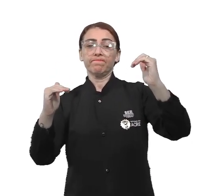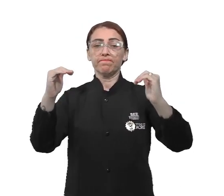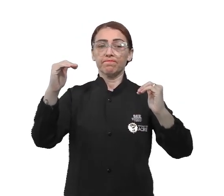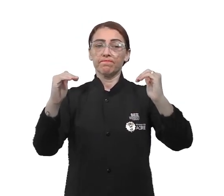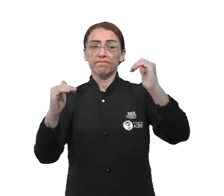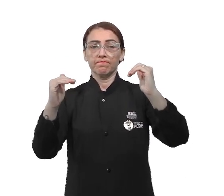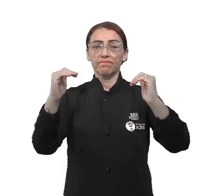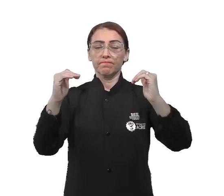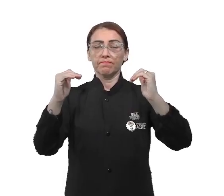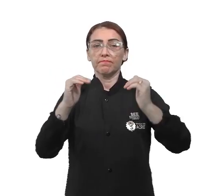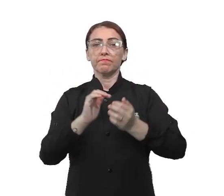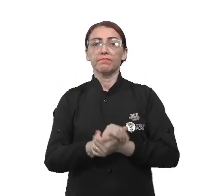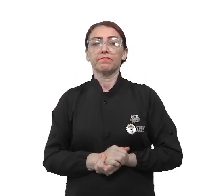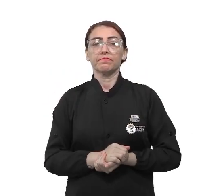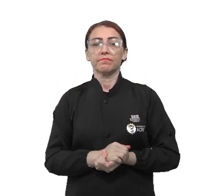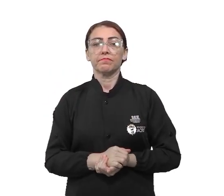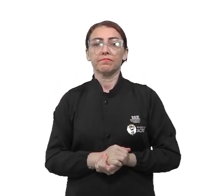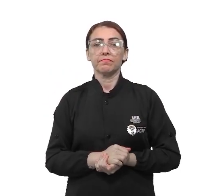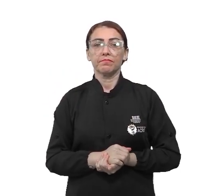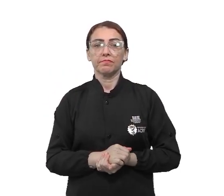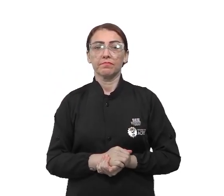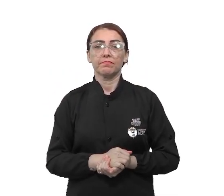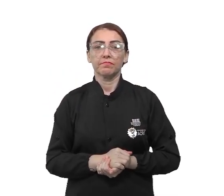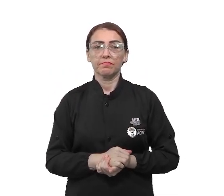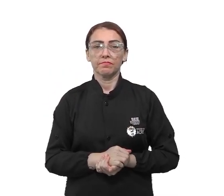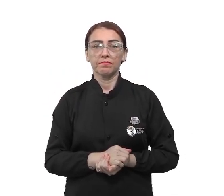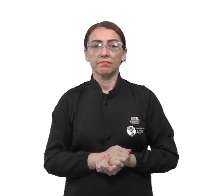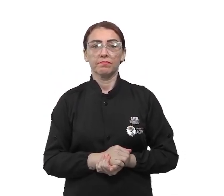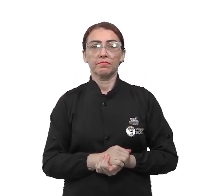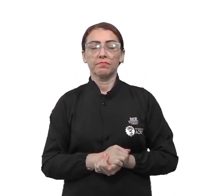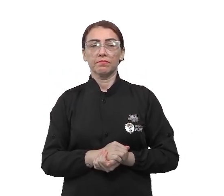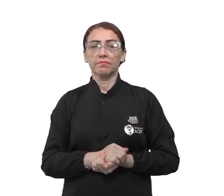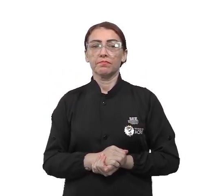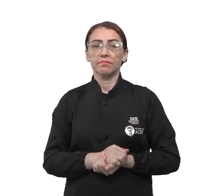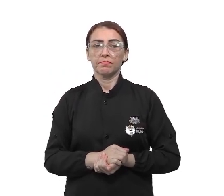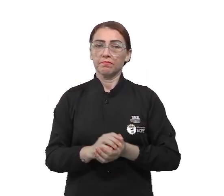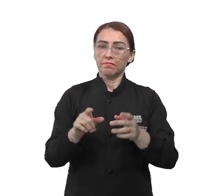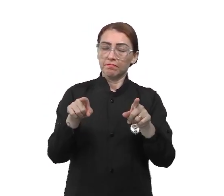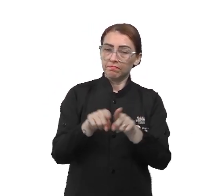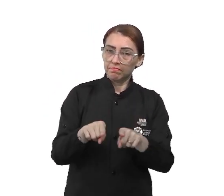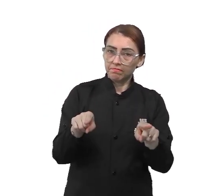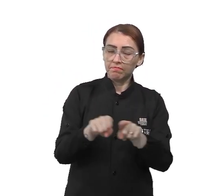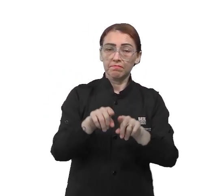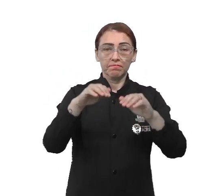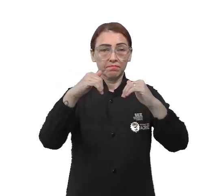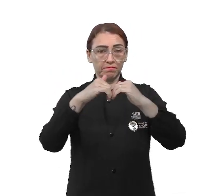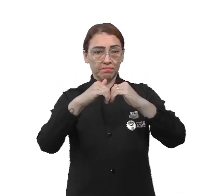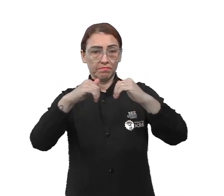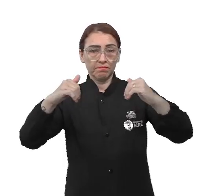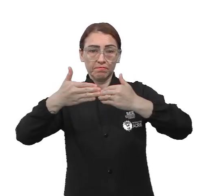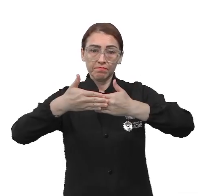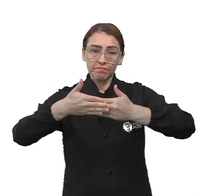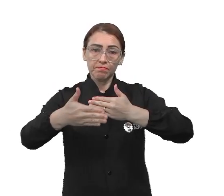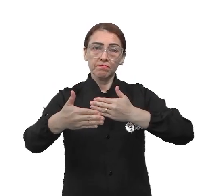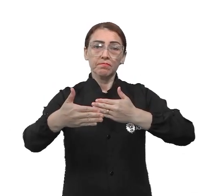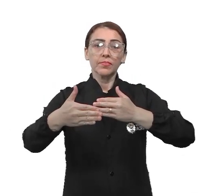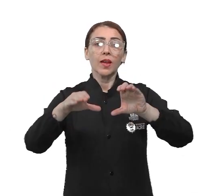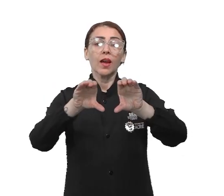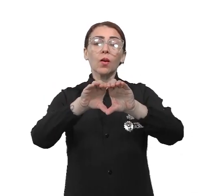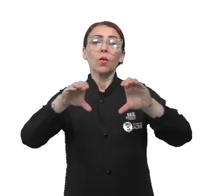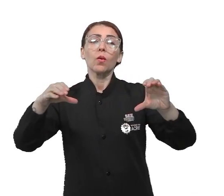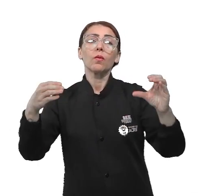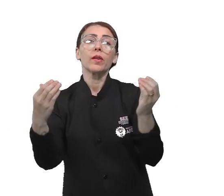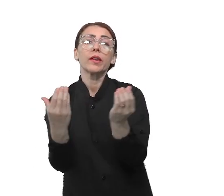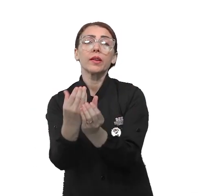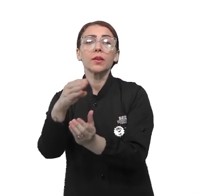europeias. Aqui, ó, as potências envolvidas. E isso ficou dividido a partir da Conferência